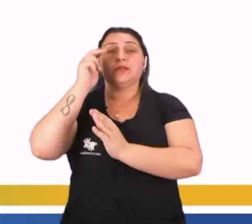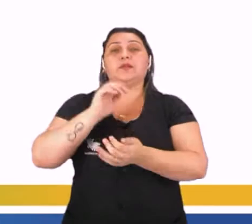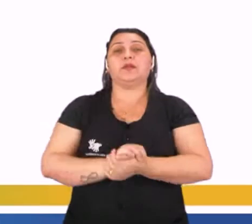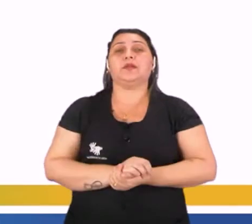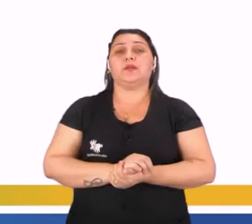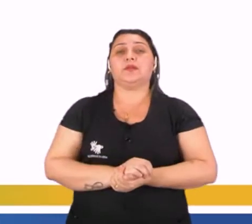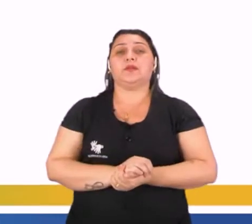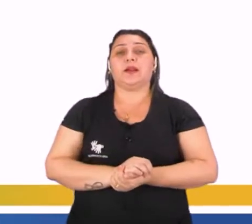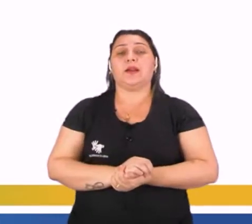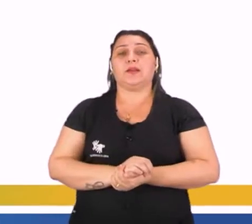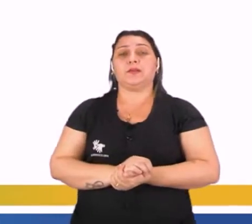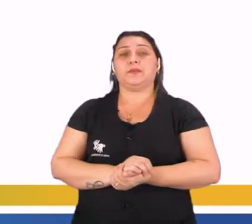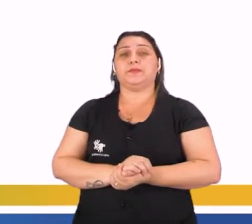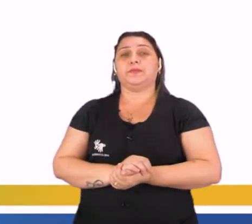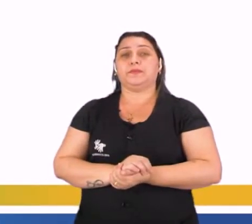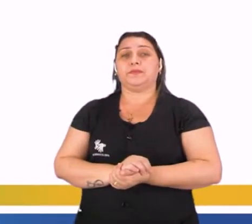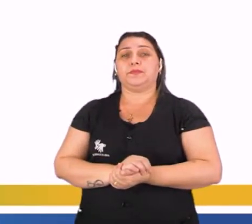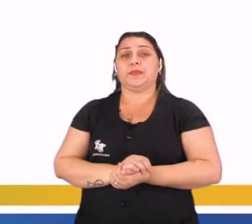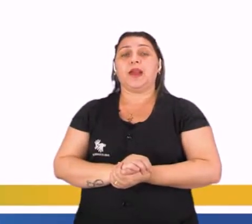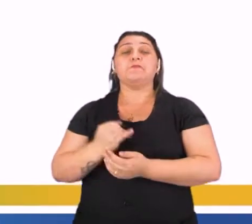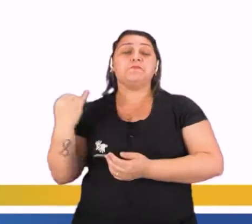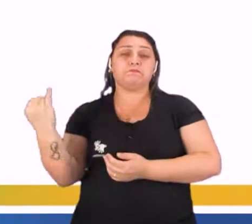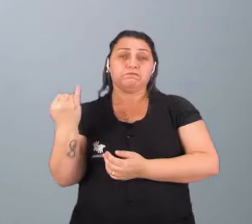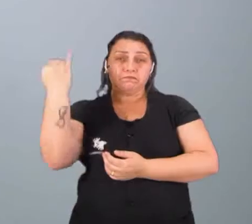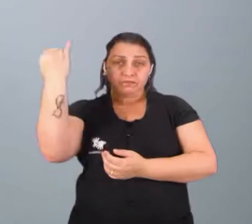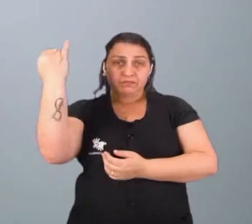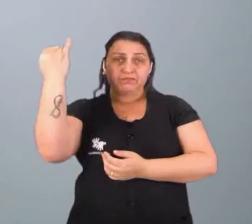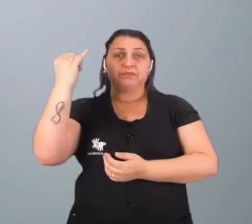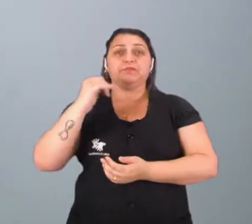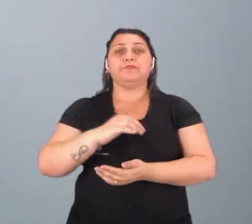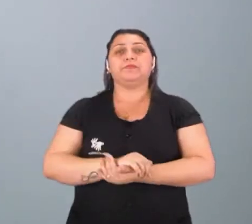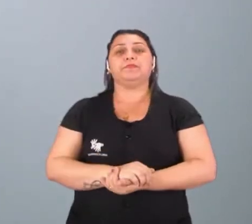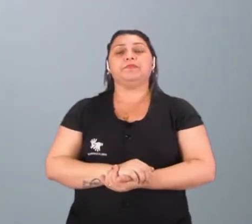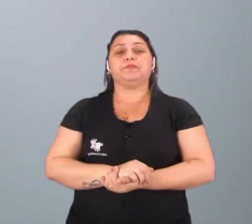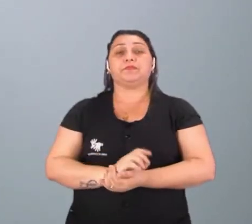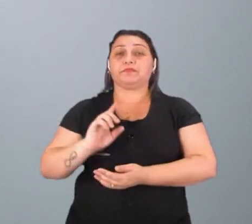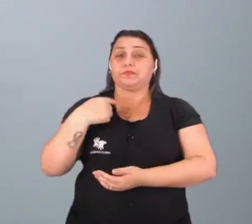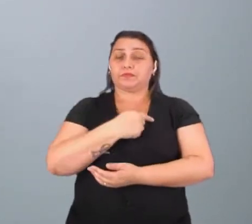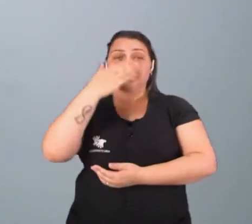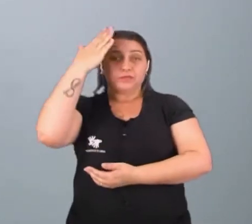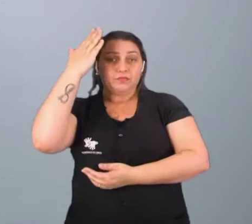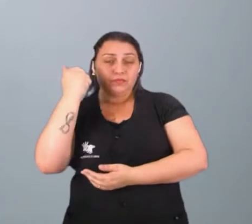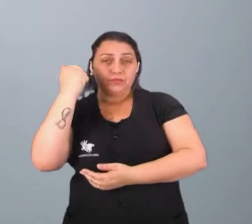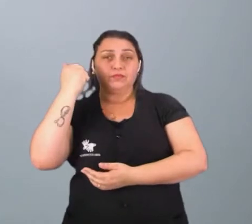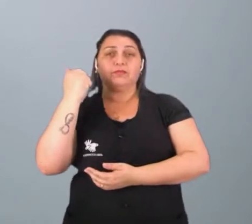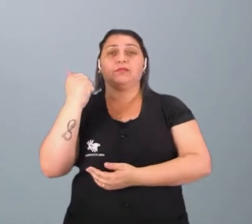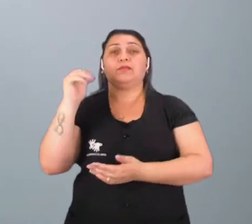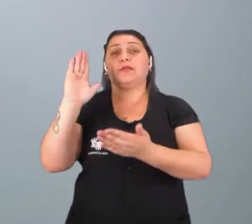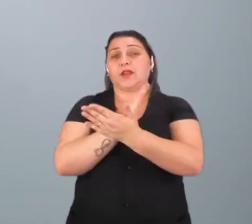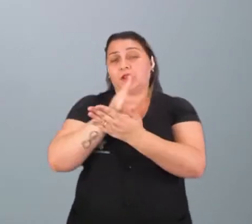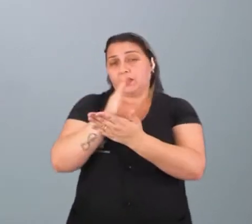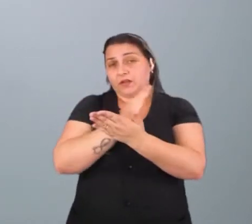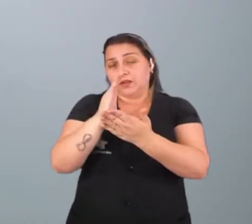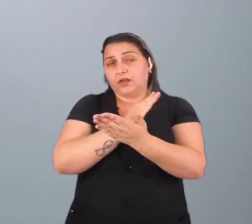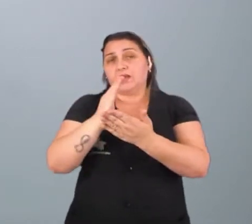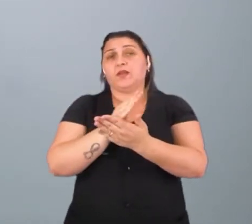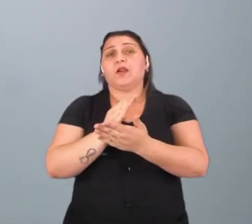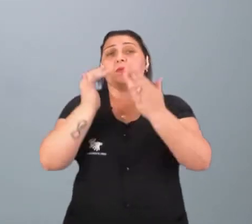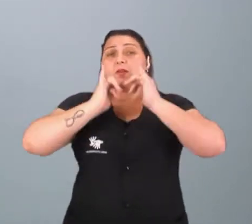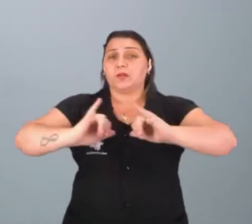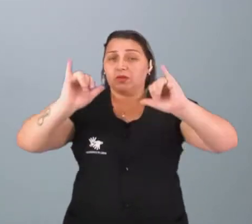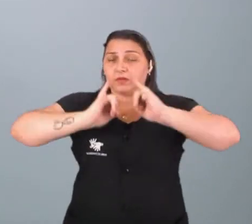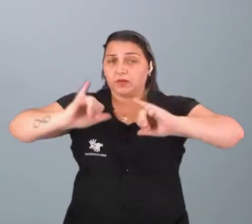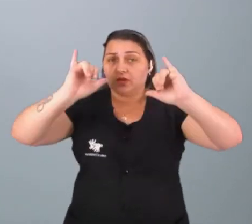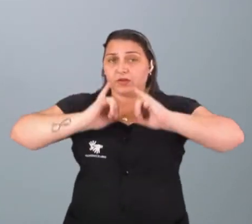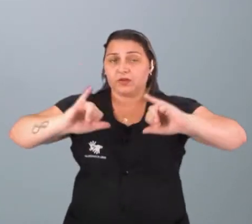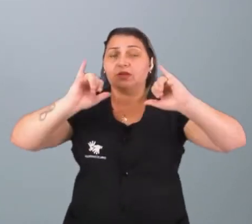em pessoais é muito importante que a gente saiba que muitas vezes uma